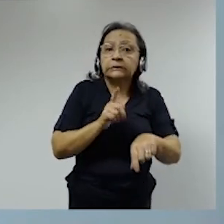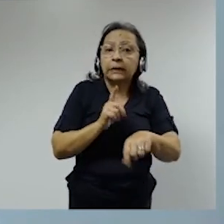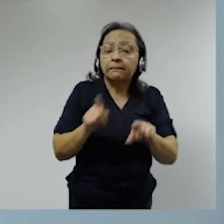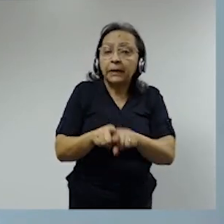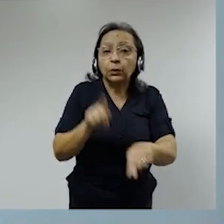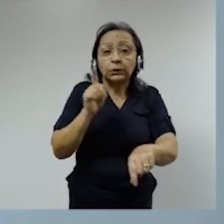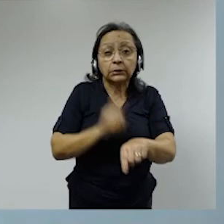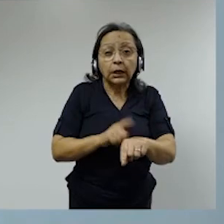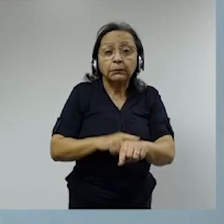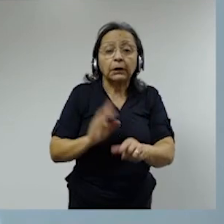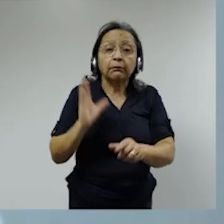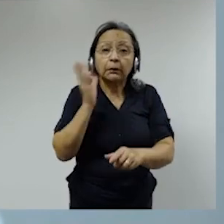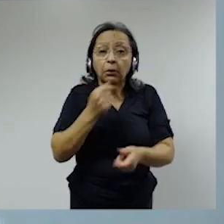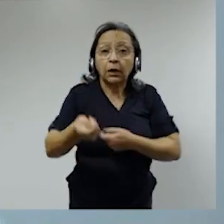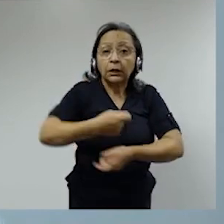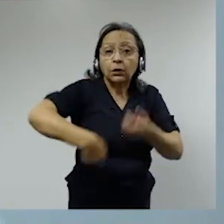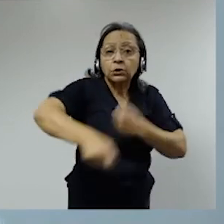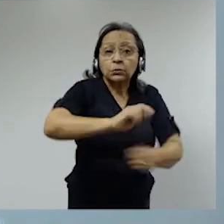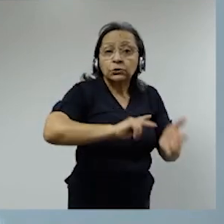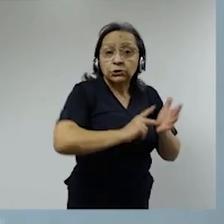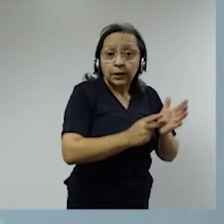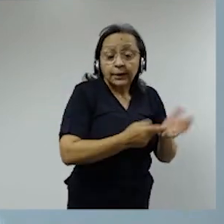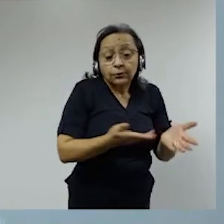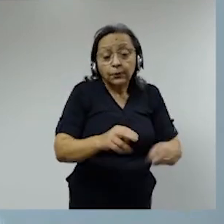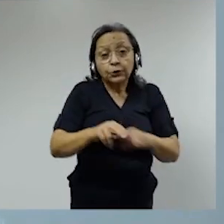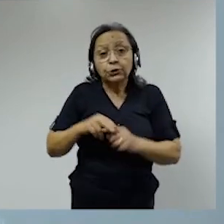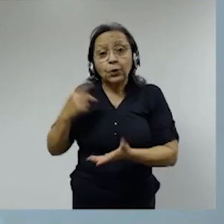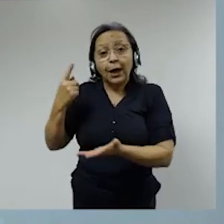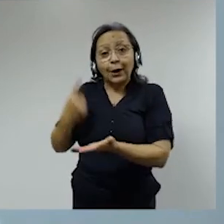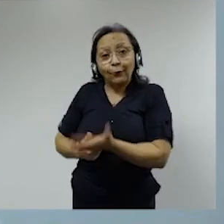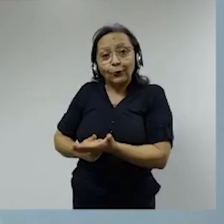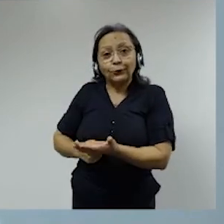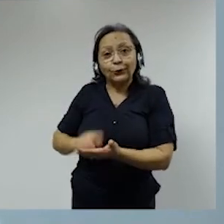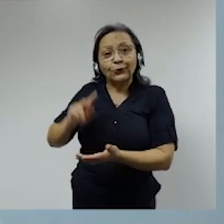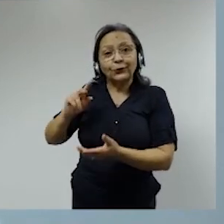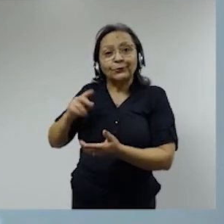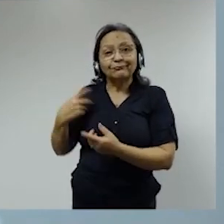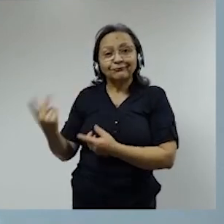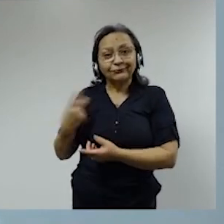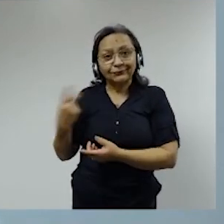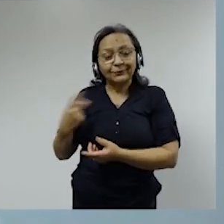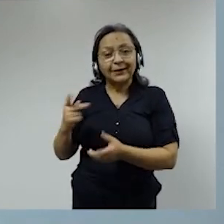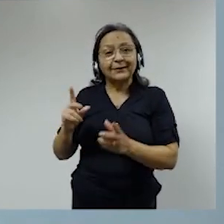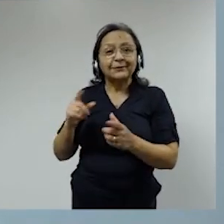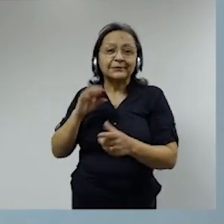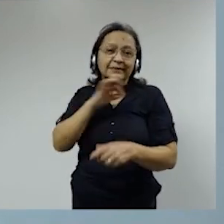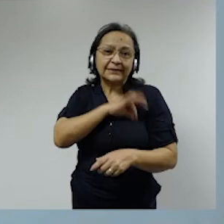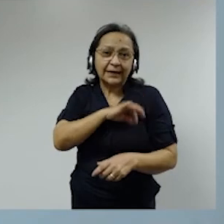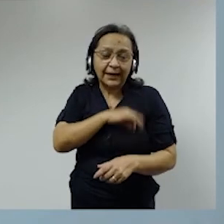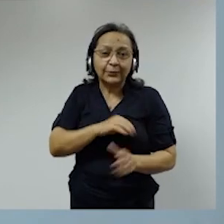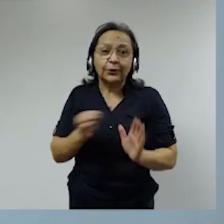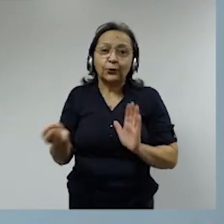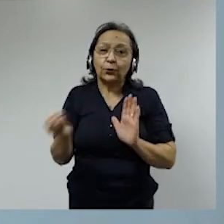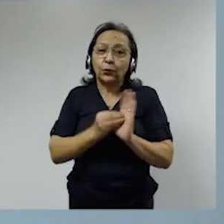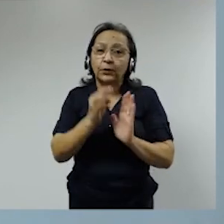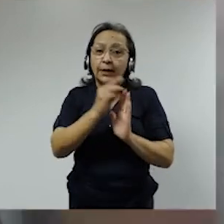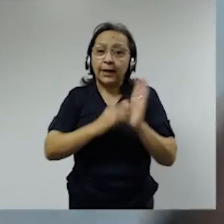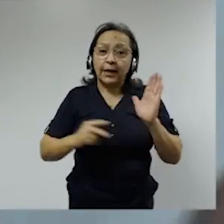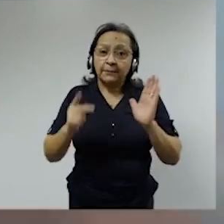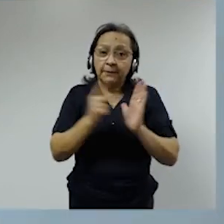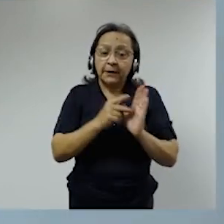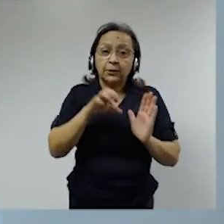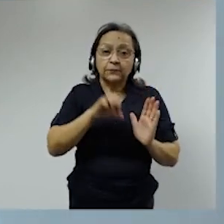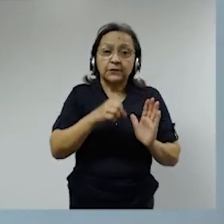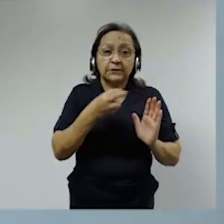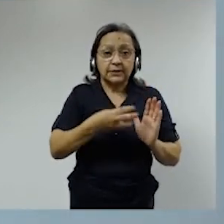à negociação com o sindicato, o acordo individual para as faixas salariais previstas na MP